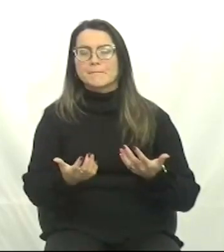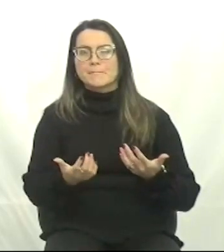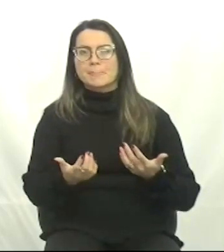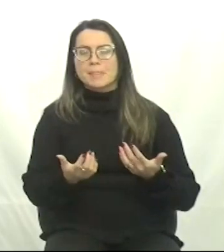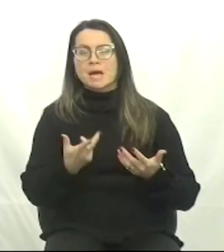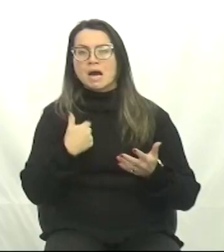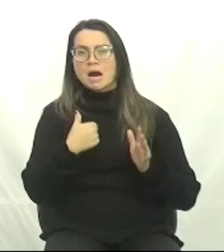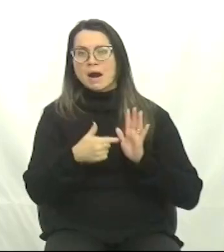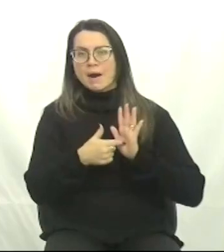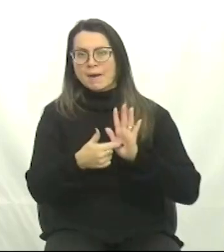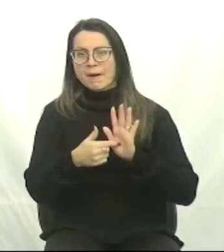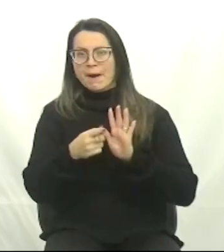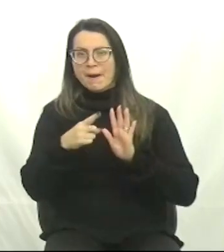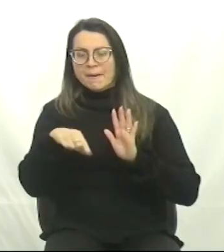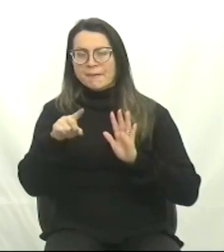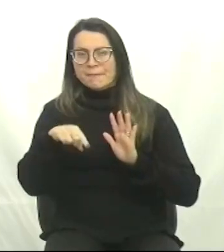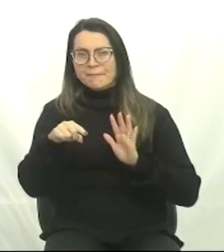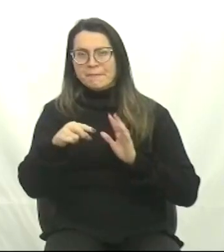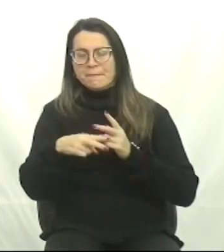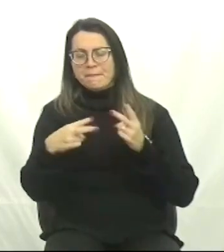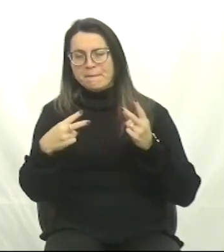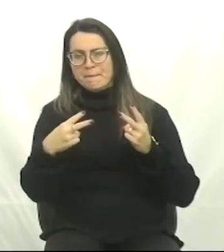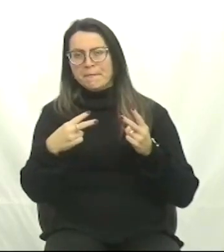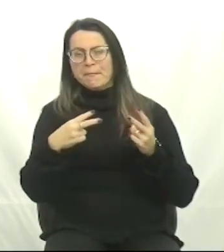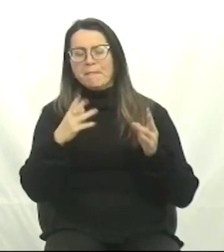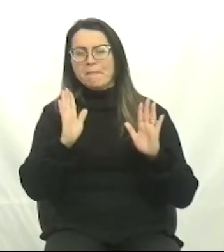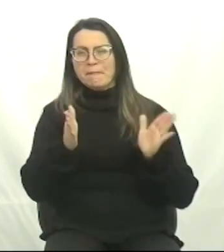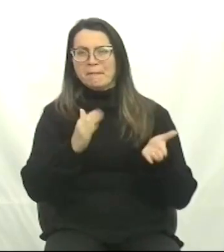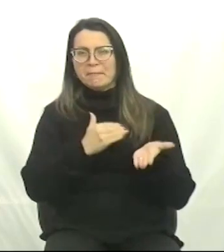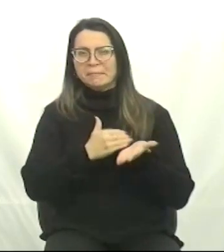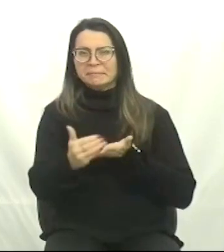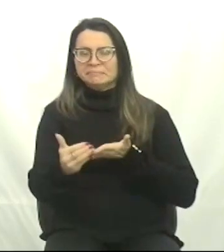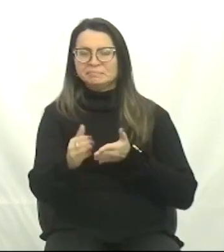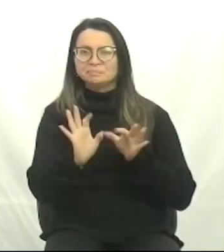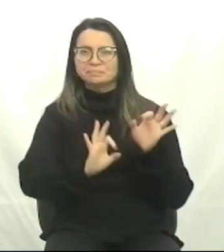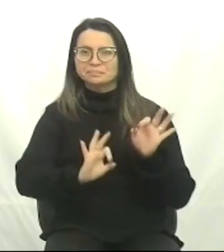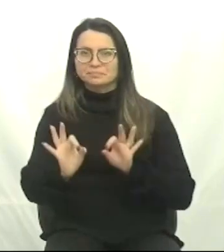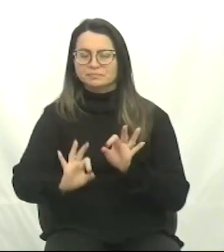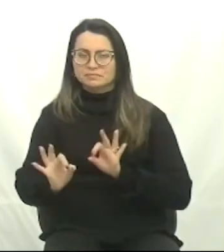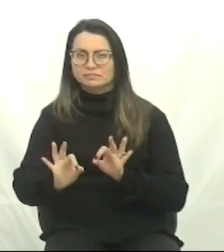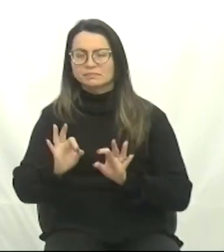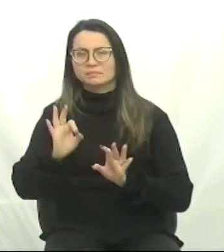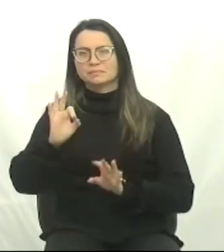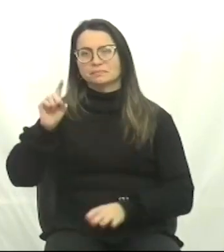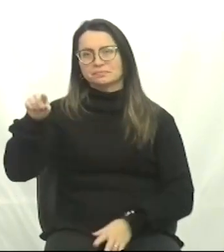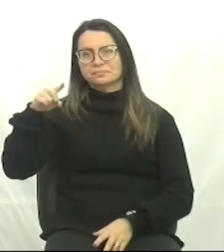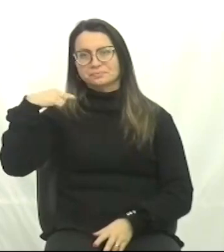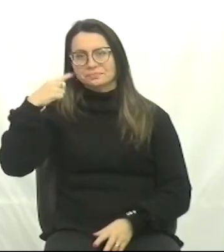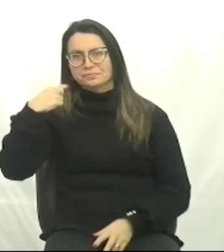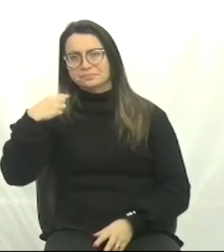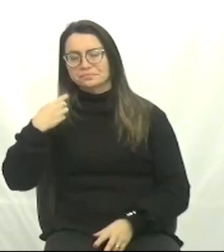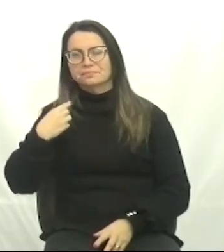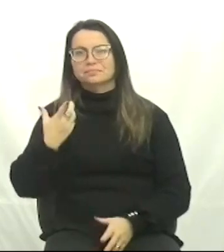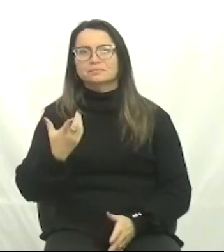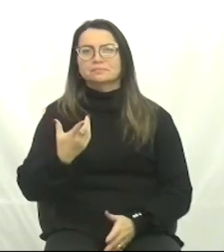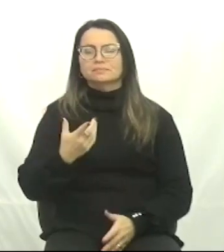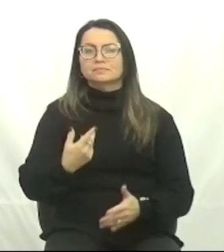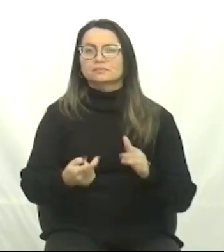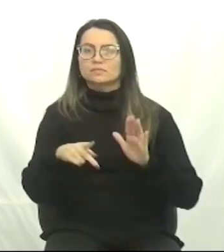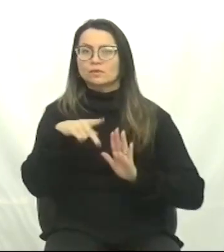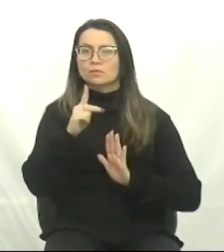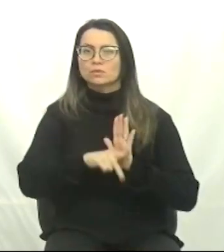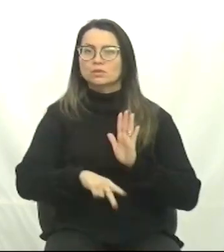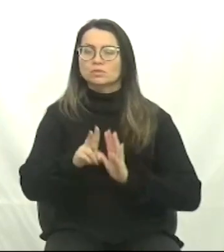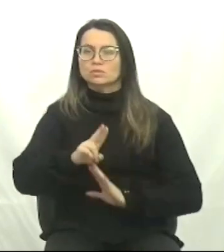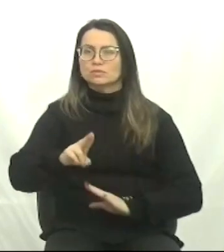dados, que iniciou a tramitação na Assembleia Legislativa do projeto Universidade Gratuita, talvez o maior